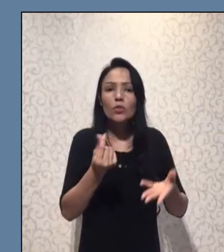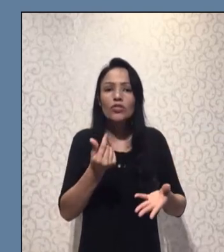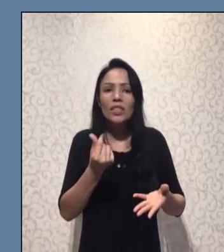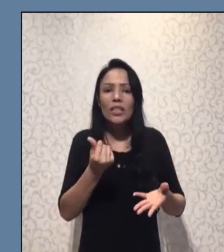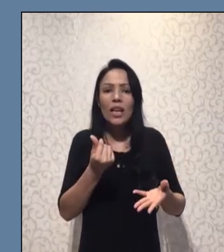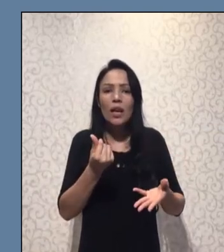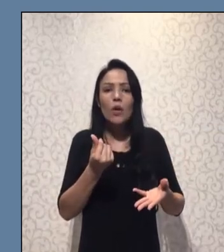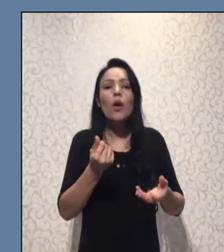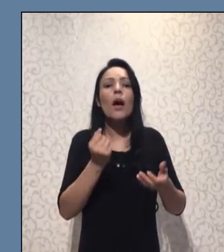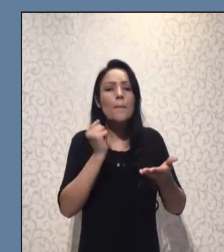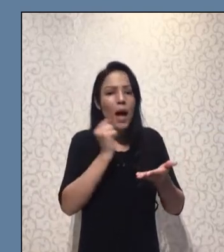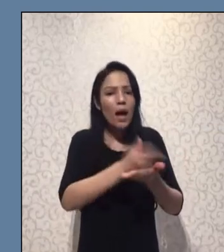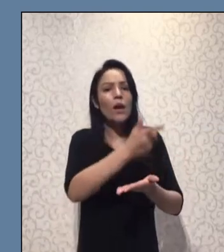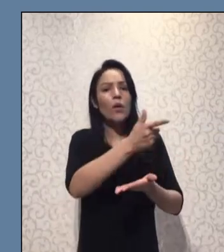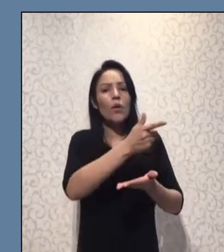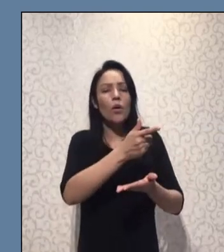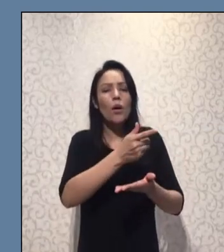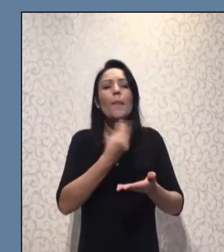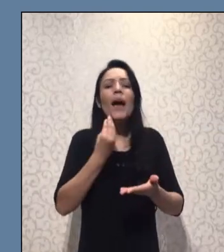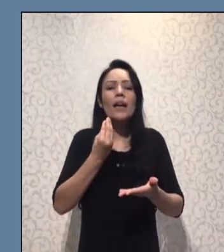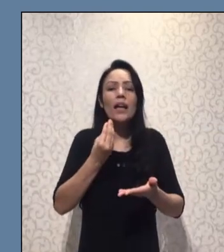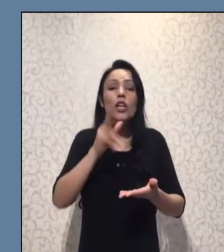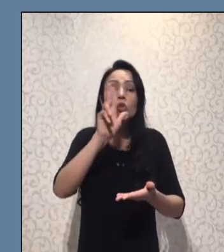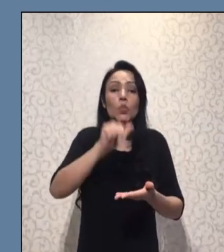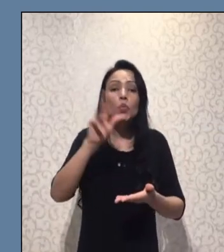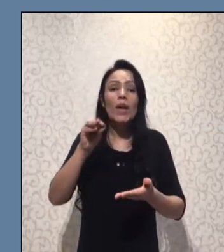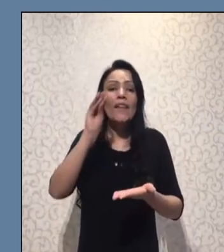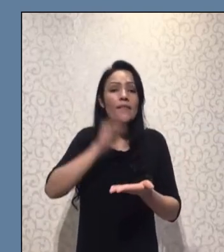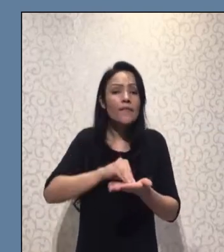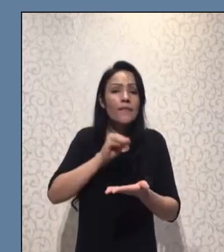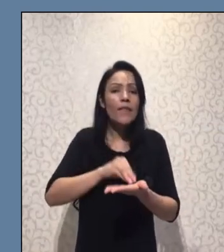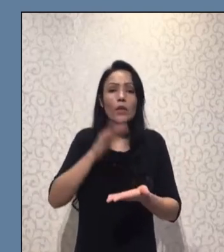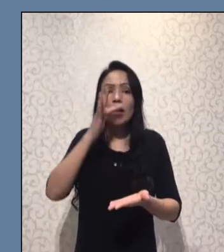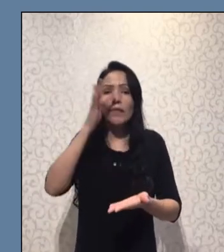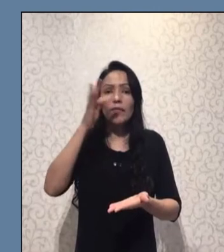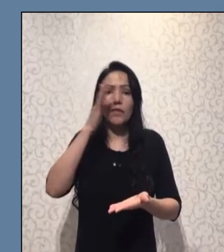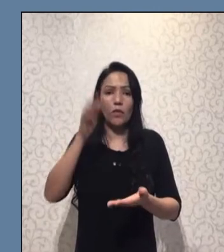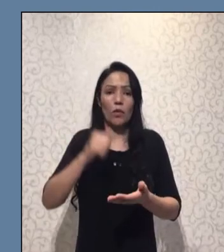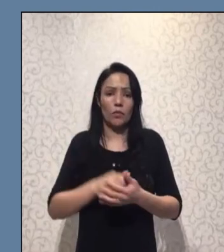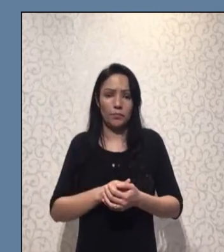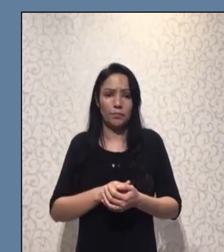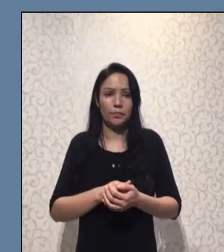faltasse flores brancas no museu da cidade dela.